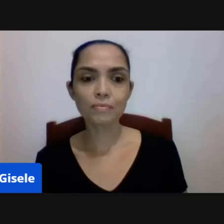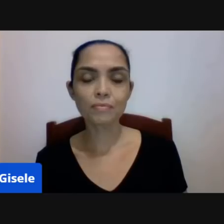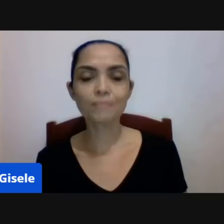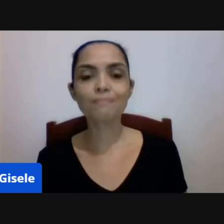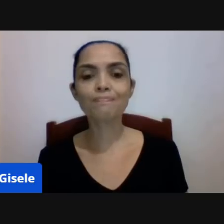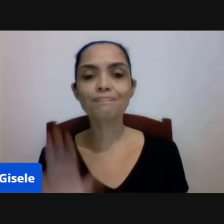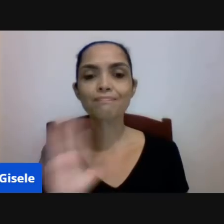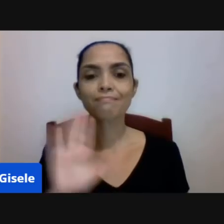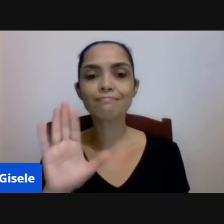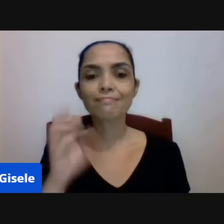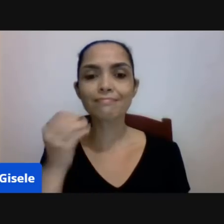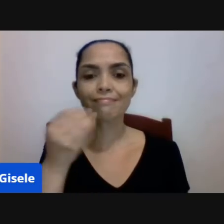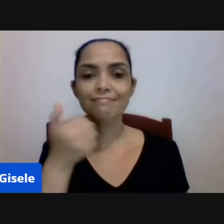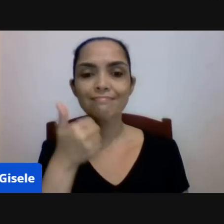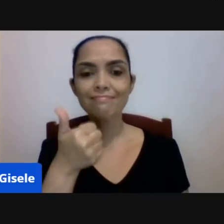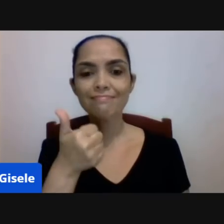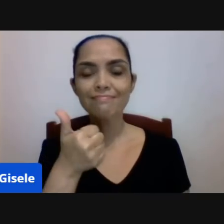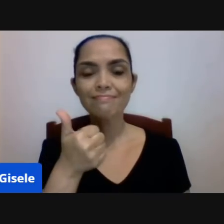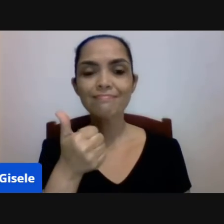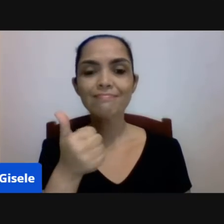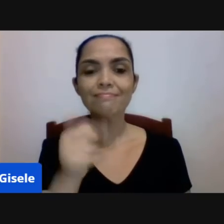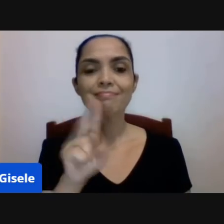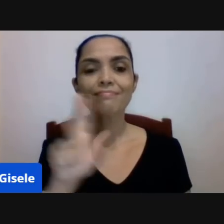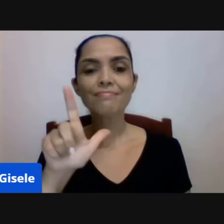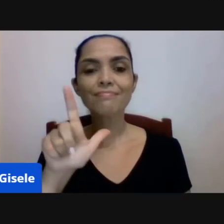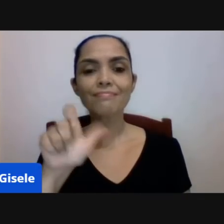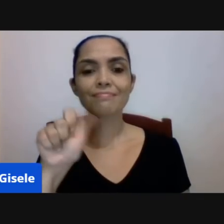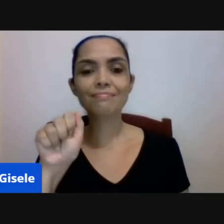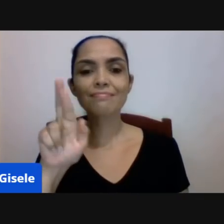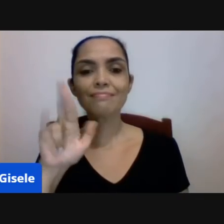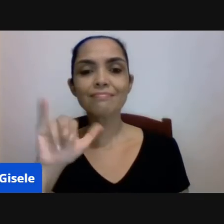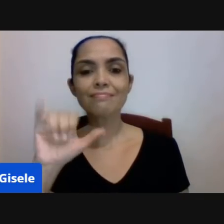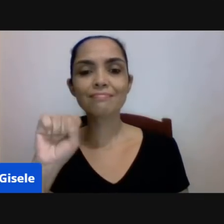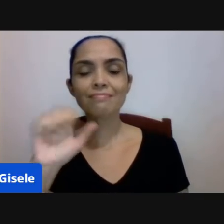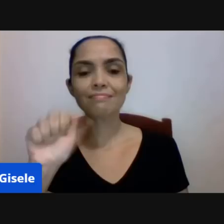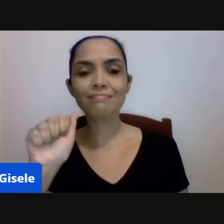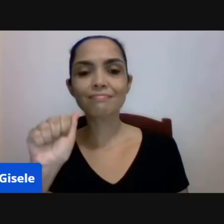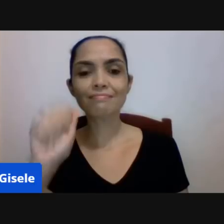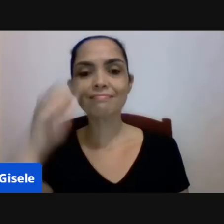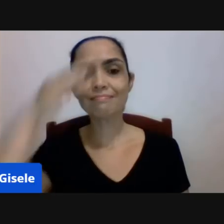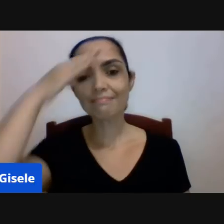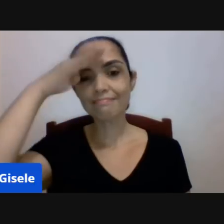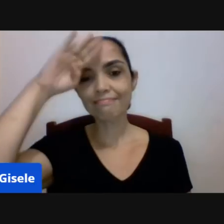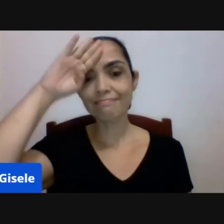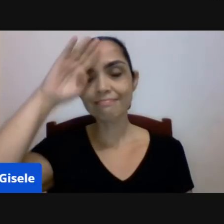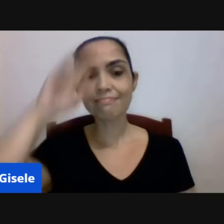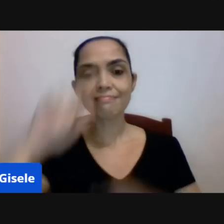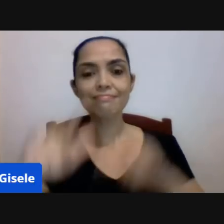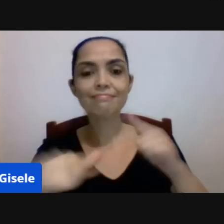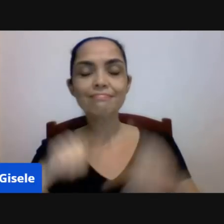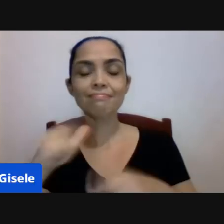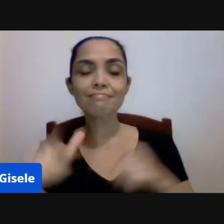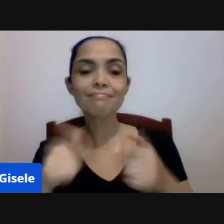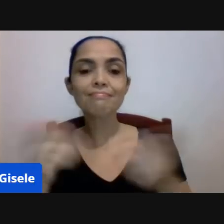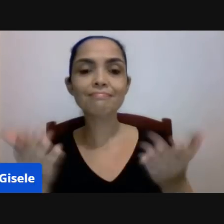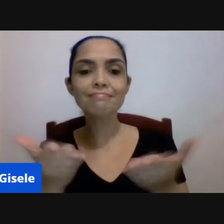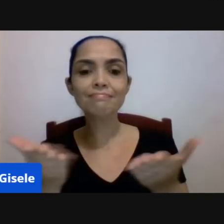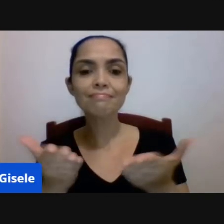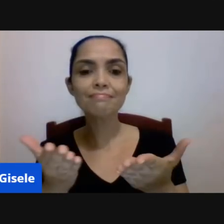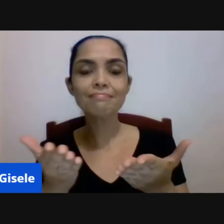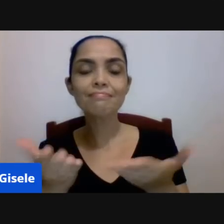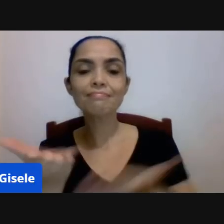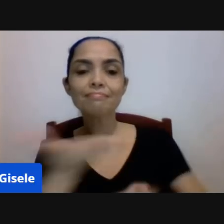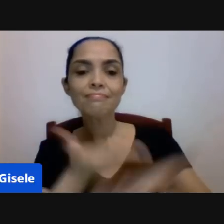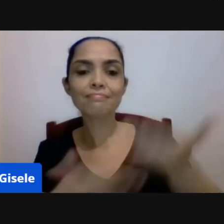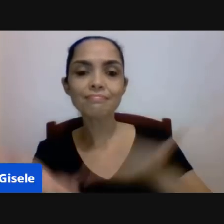Olá, pessoal, tudo bem? Meu nome é Larissa Cavareto, eu sou enfermeira infectologista e hoje eu estou aqui numa parceria